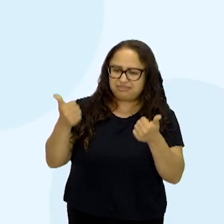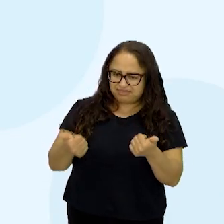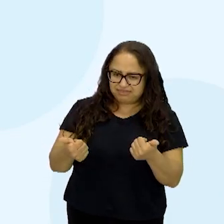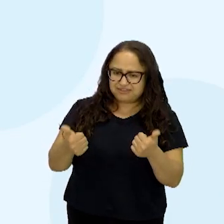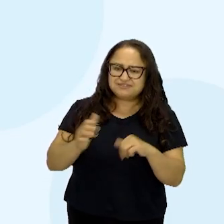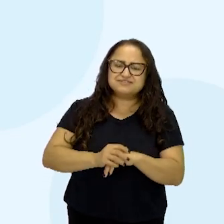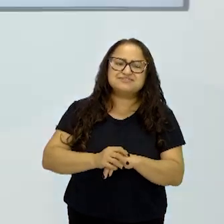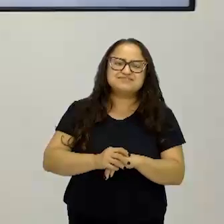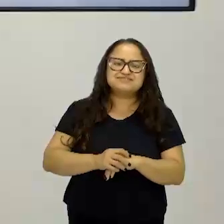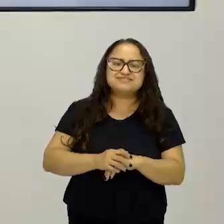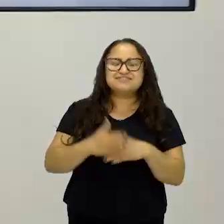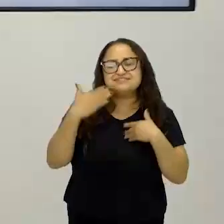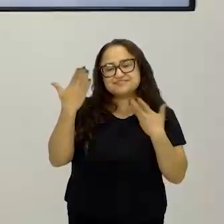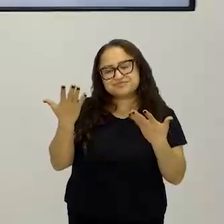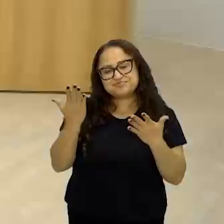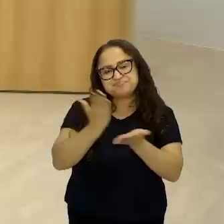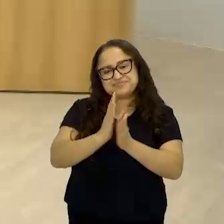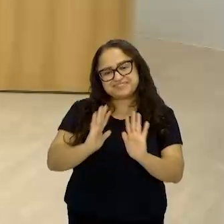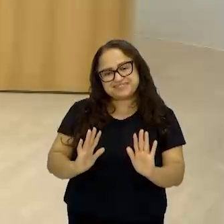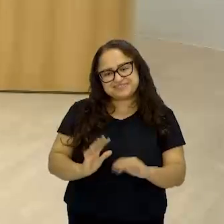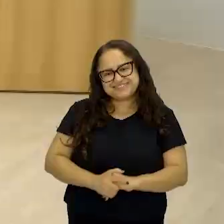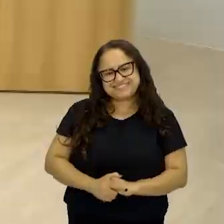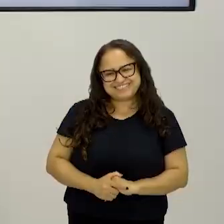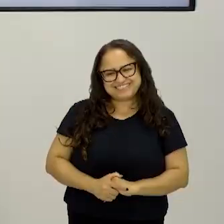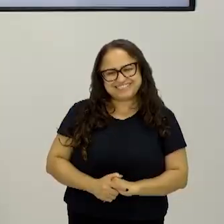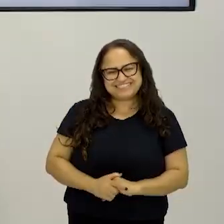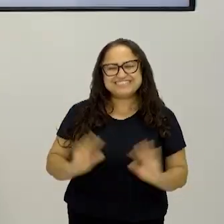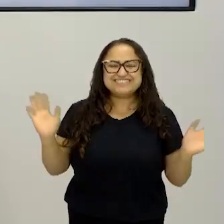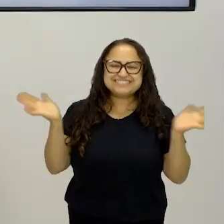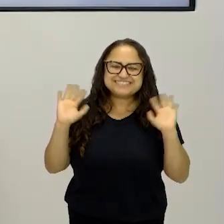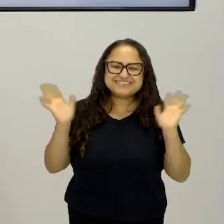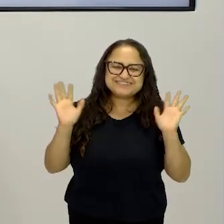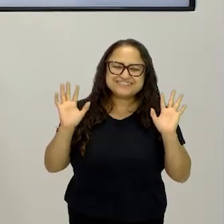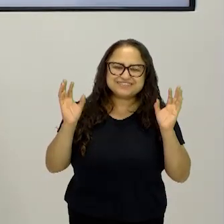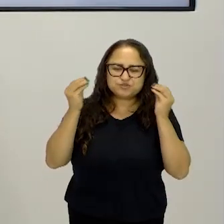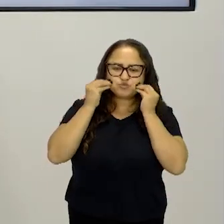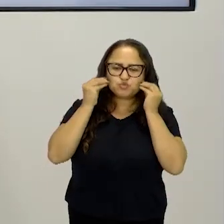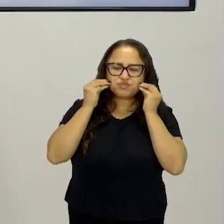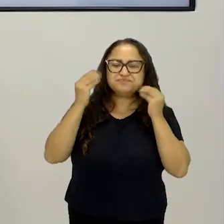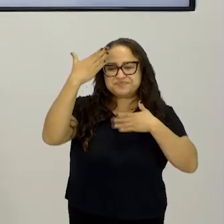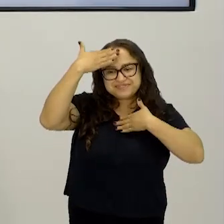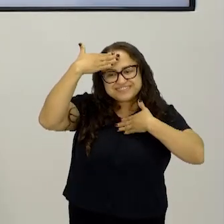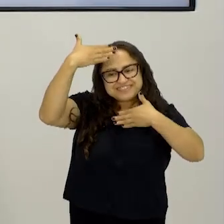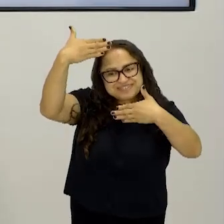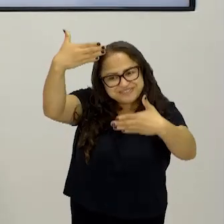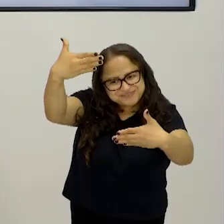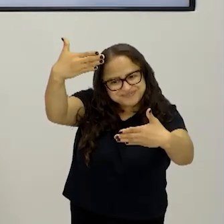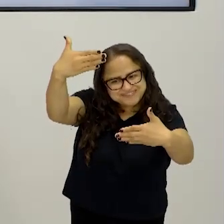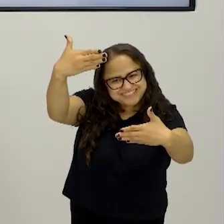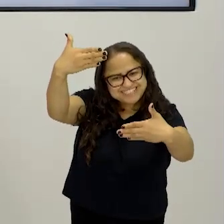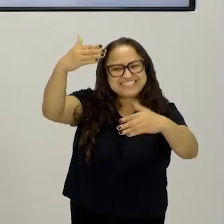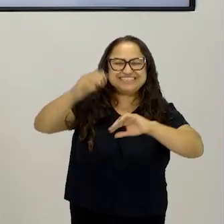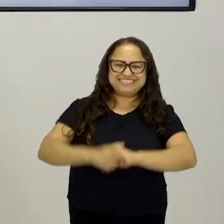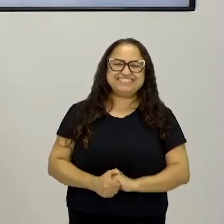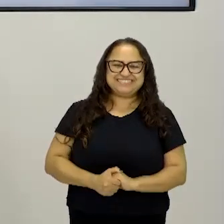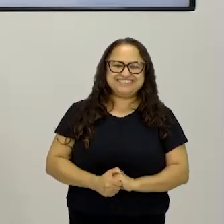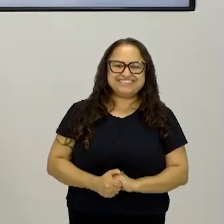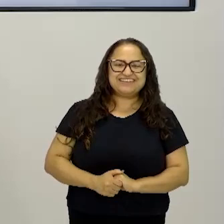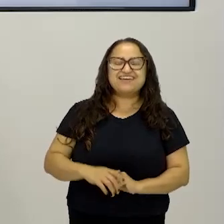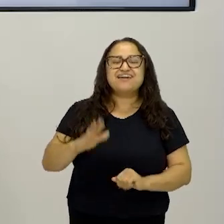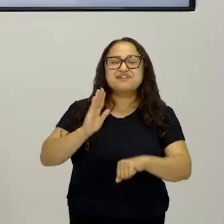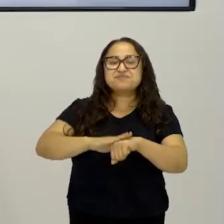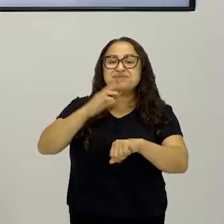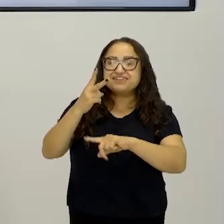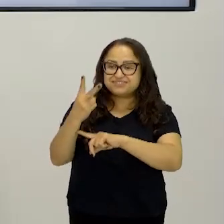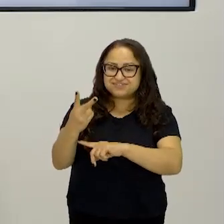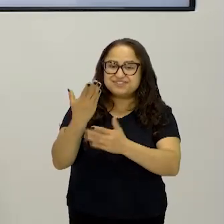aí. E Ed, acabou. Yes. That's it. So everybody, have a nice weekend. You have 2 more classes, vocês